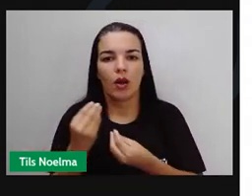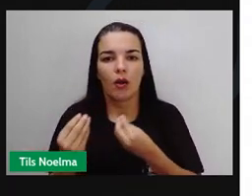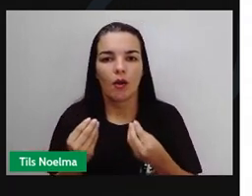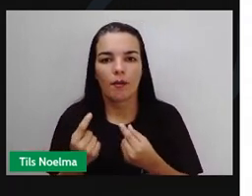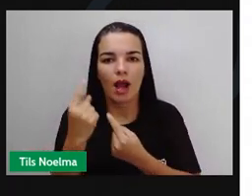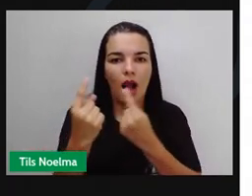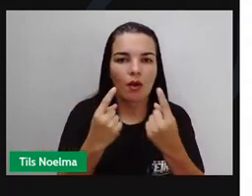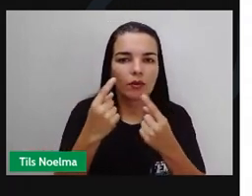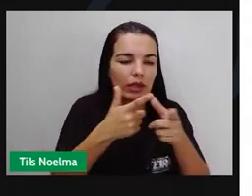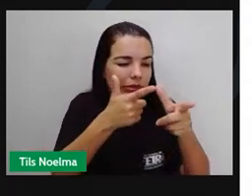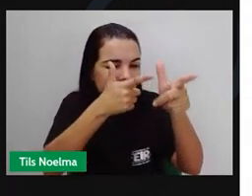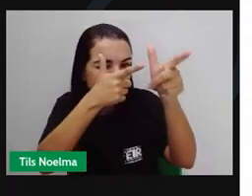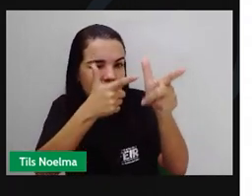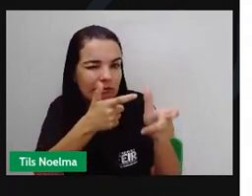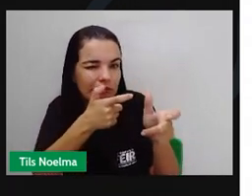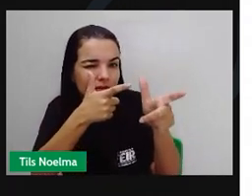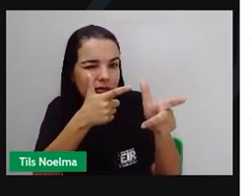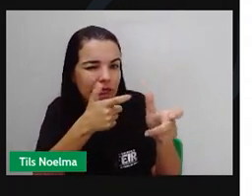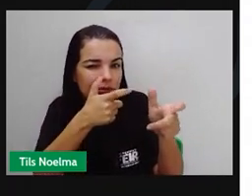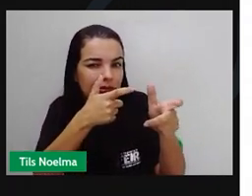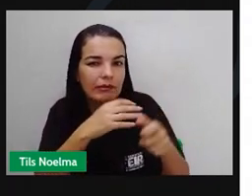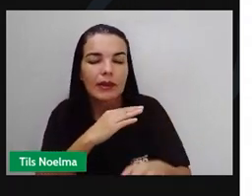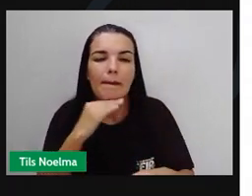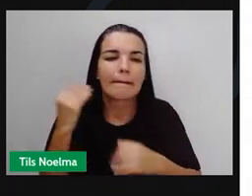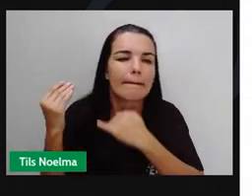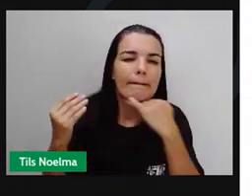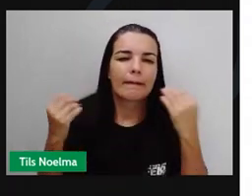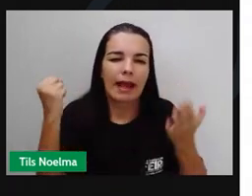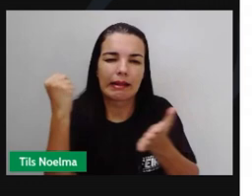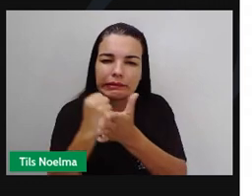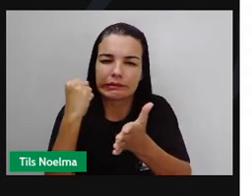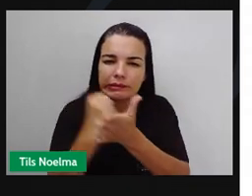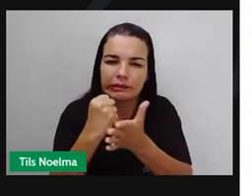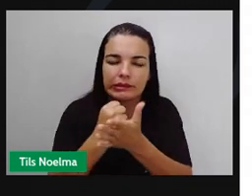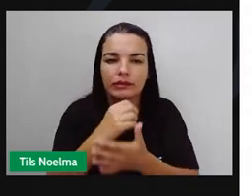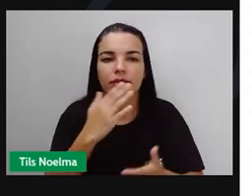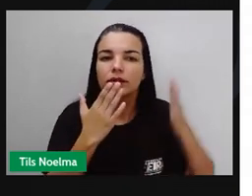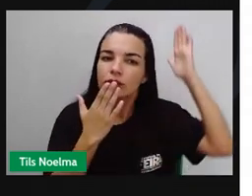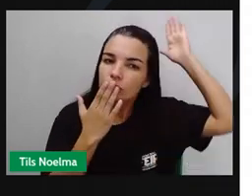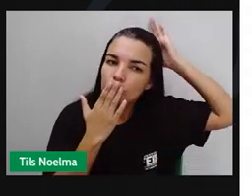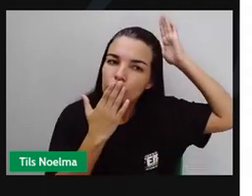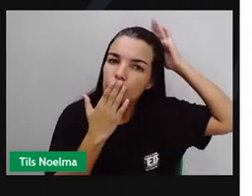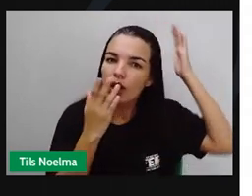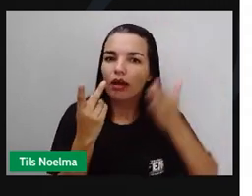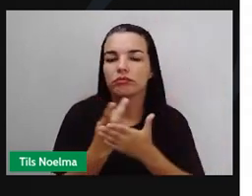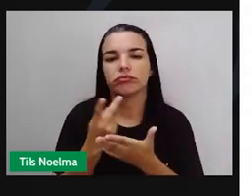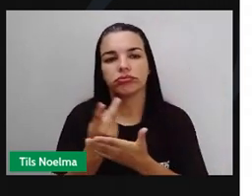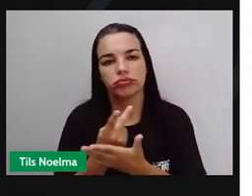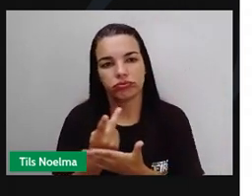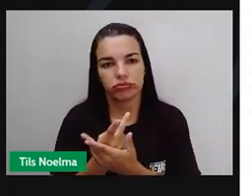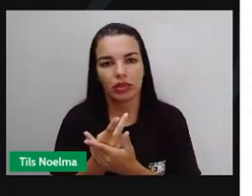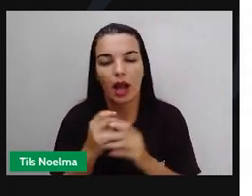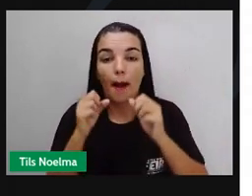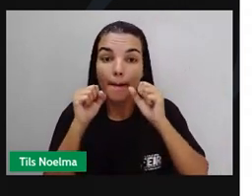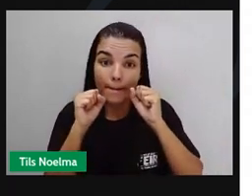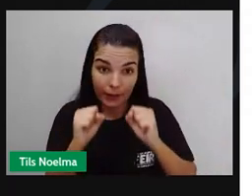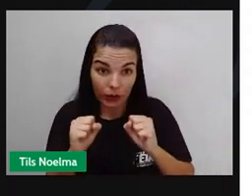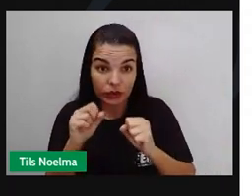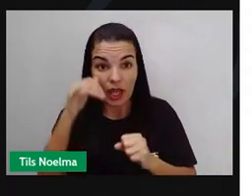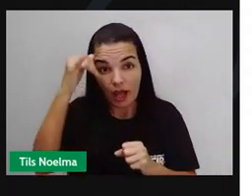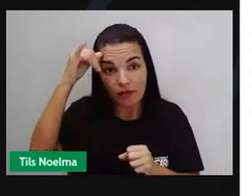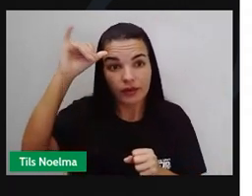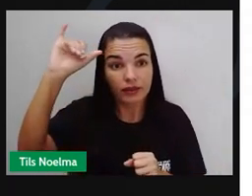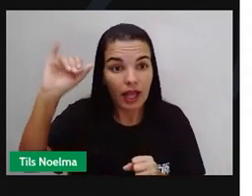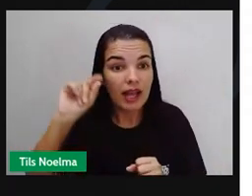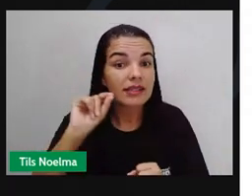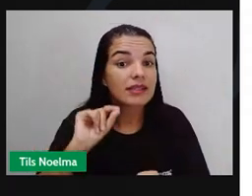meios de convencimento e muitas vezes o fim dessa disputa é o pior possível. Podemos evitar que tudo acabe desse jeito?